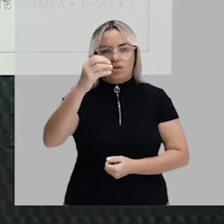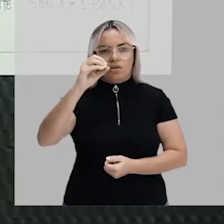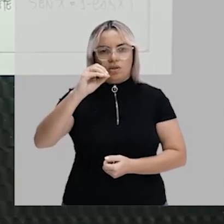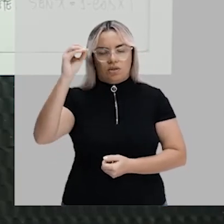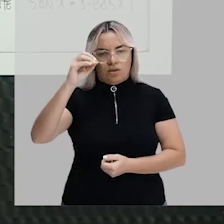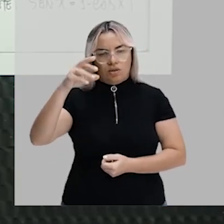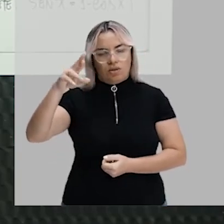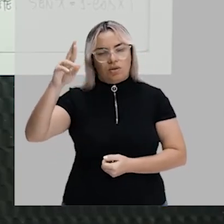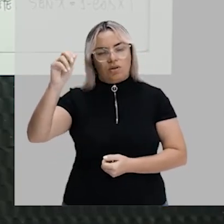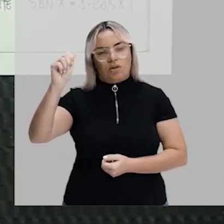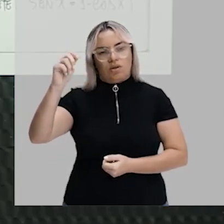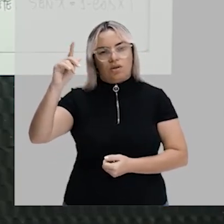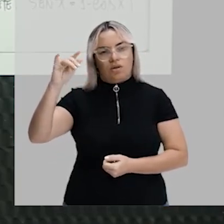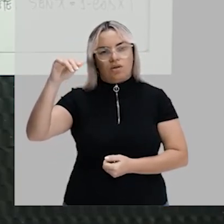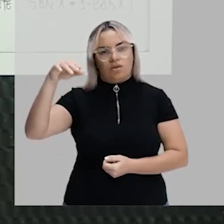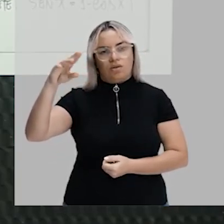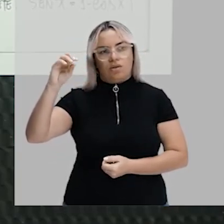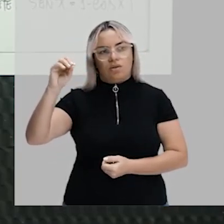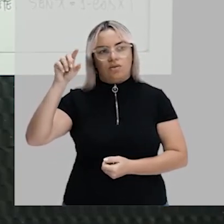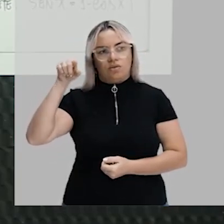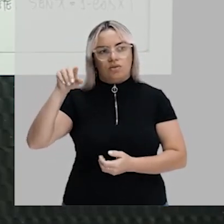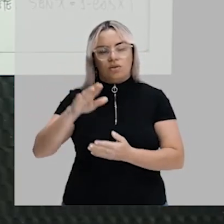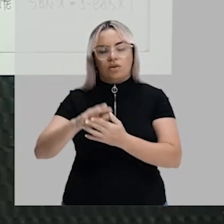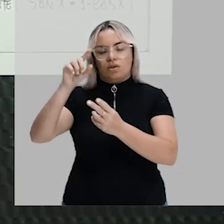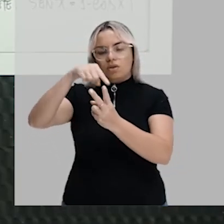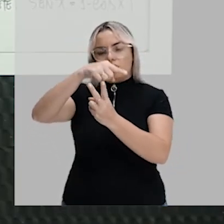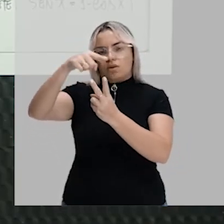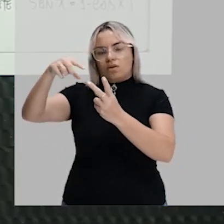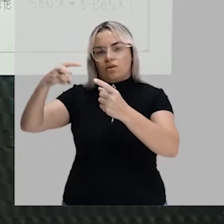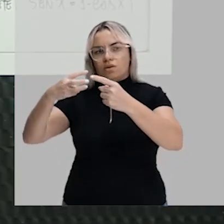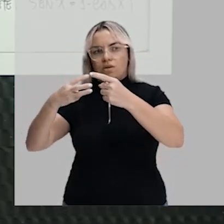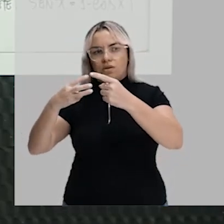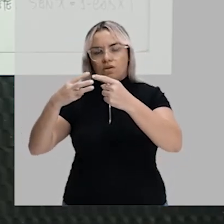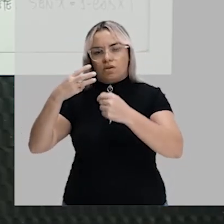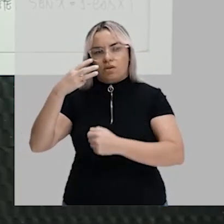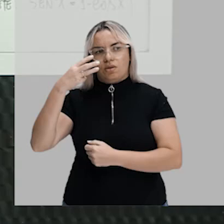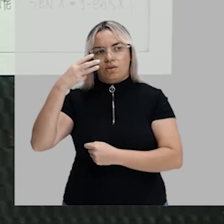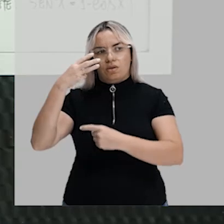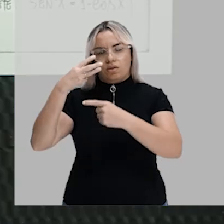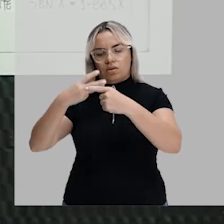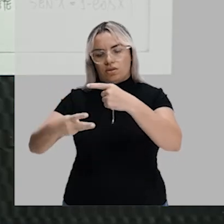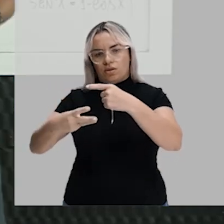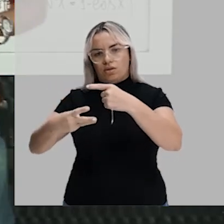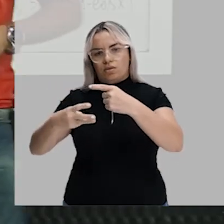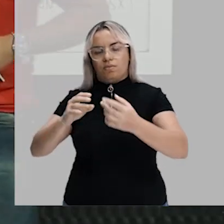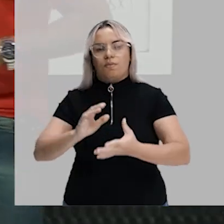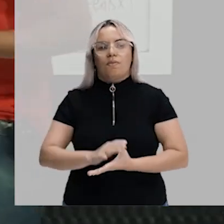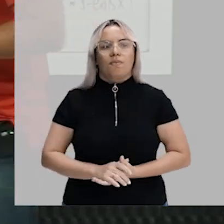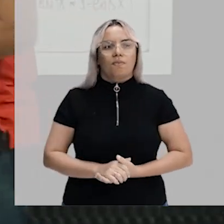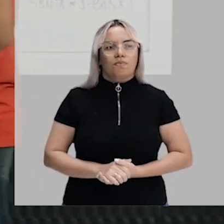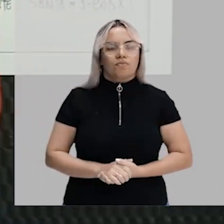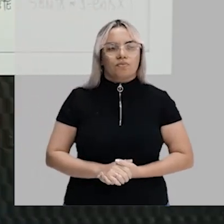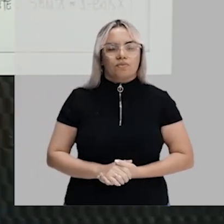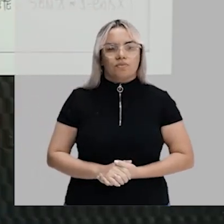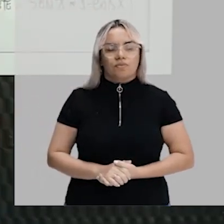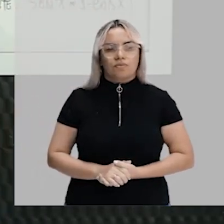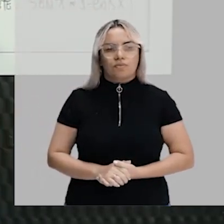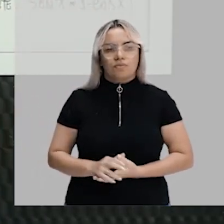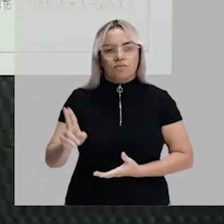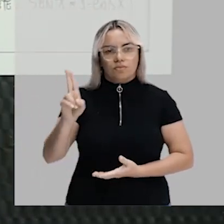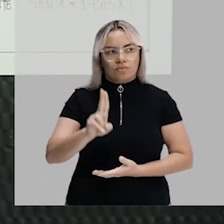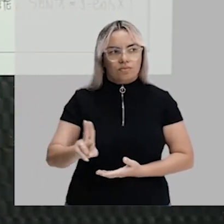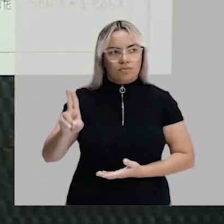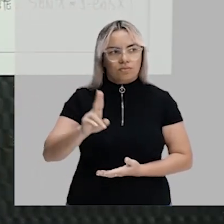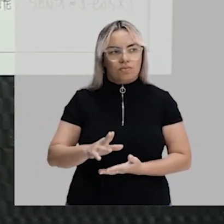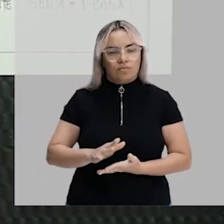so 3 x = seno de x = sen de Pi so 3 aí você aplica a definição